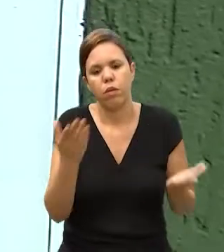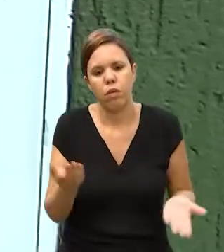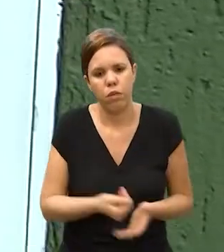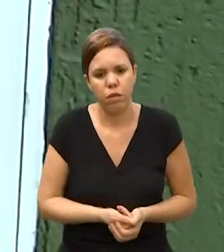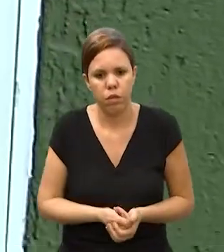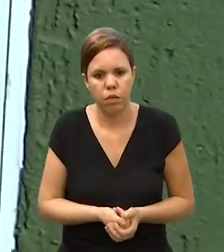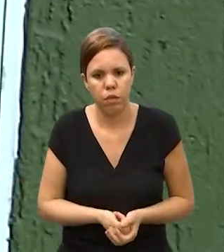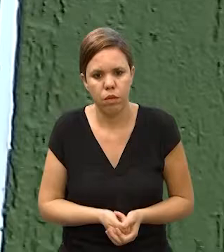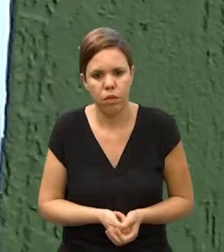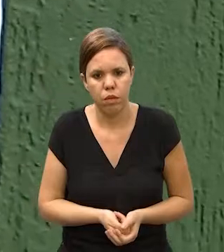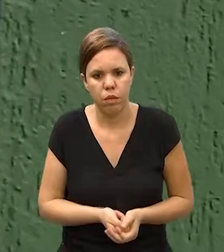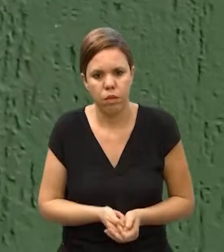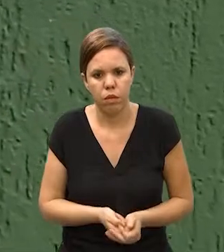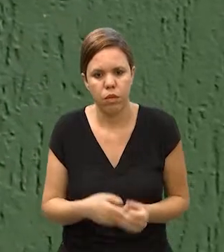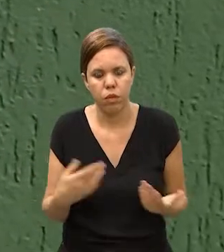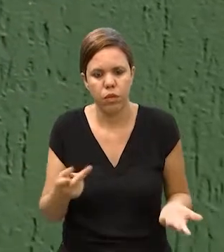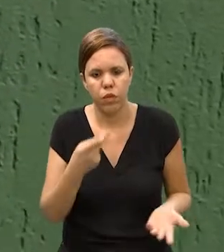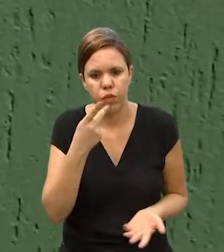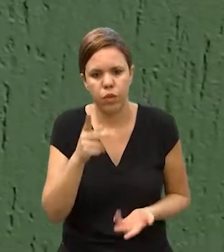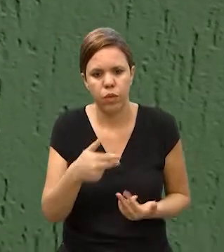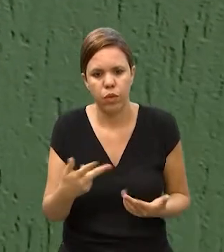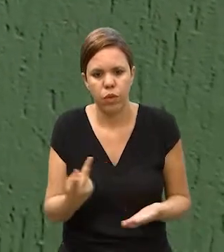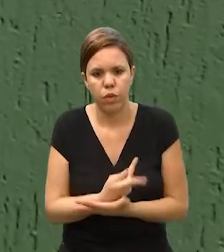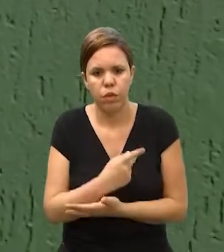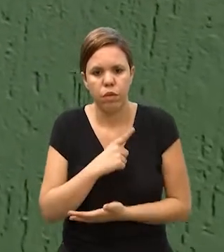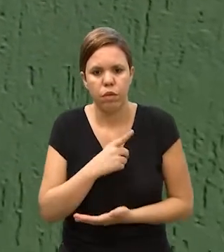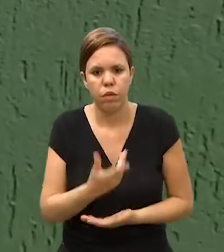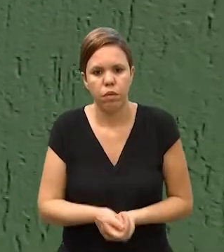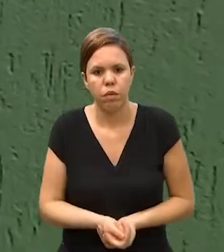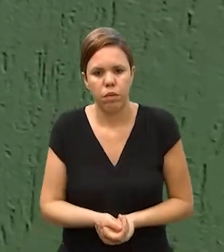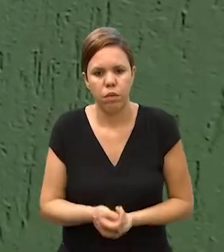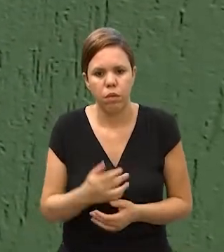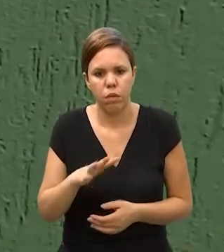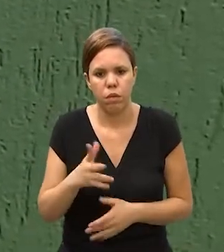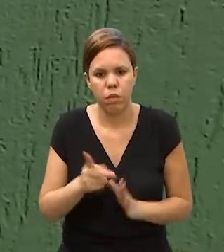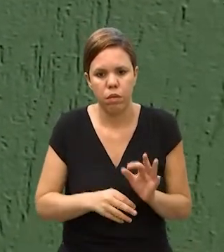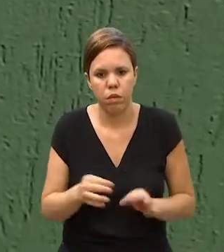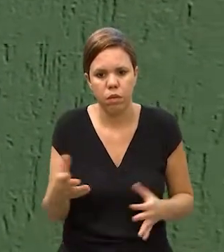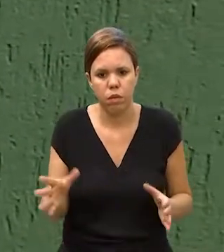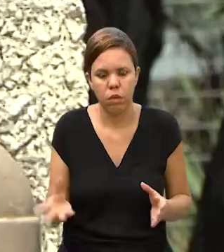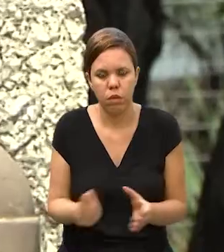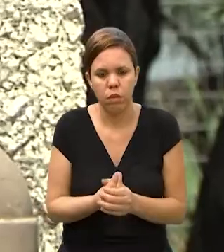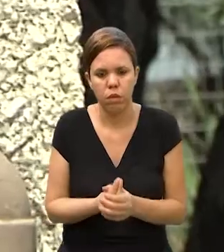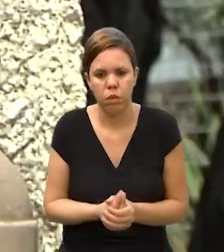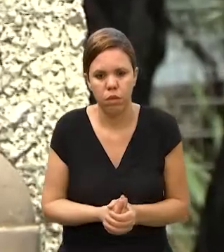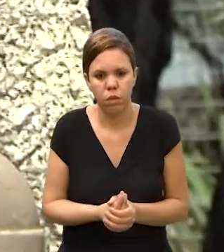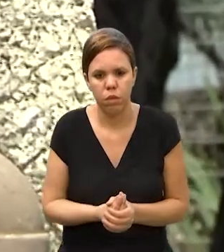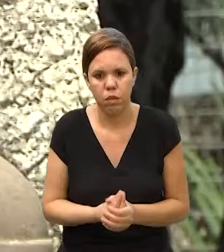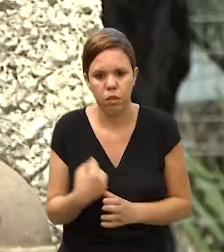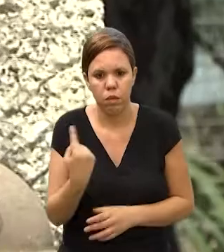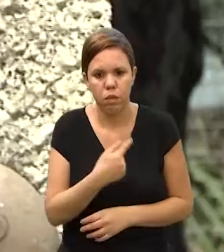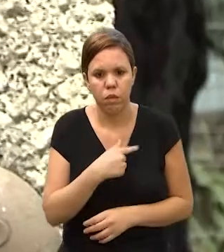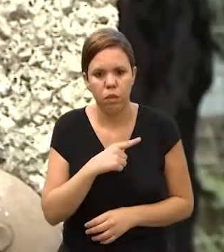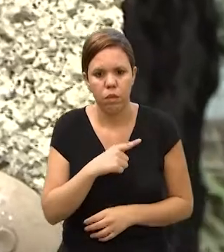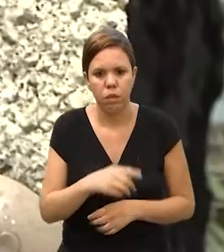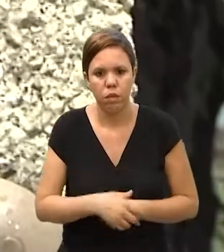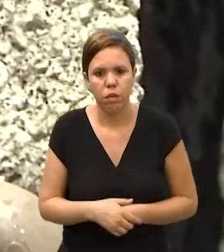porte. Então, eu falo assim, alguma coisa de errado tem, né? Talvez se esse projeto fosse implementado, nós teríamos